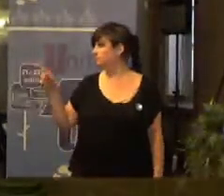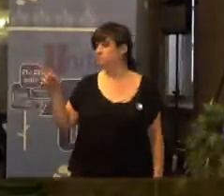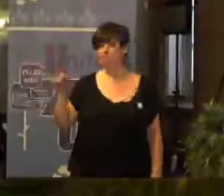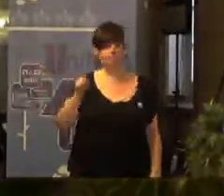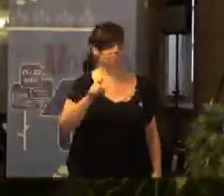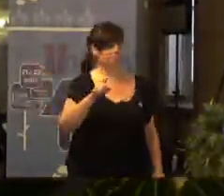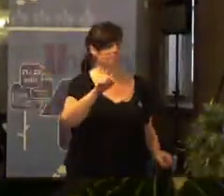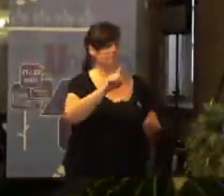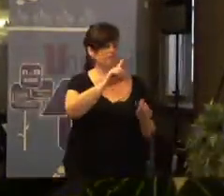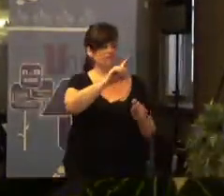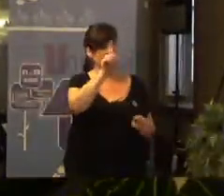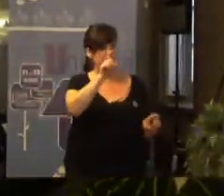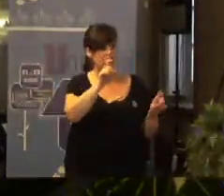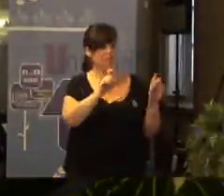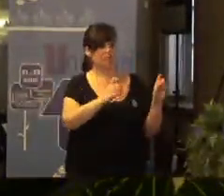Se houver a resposta social.